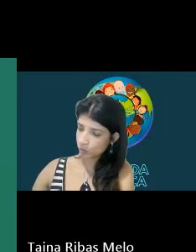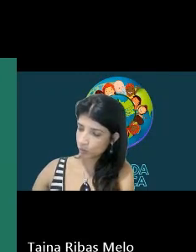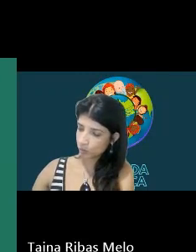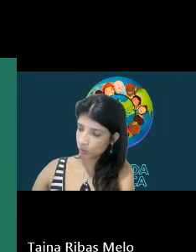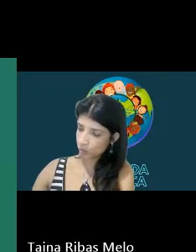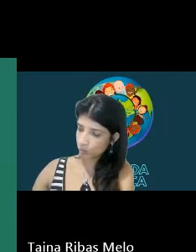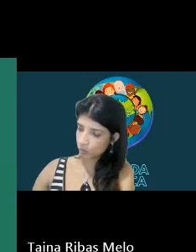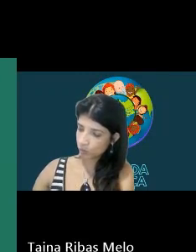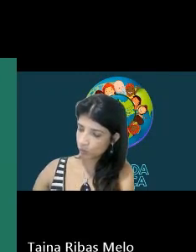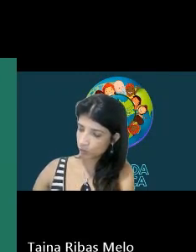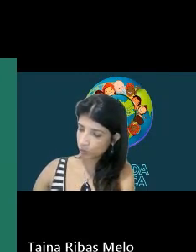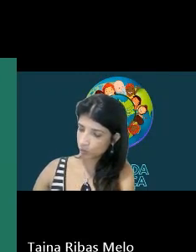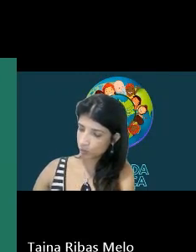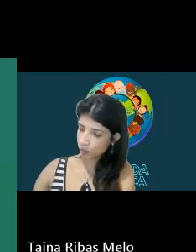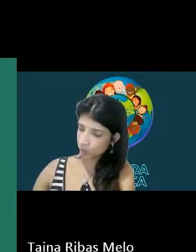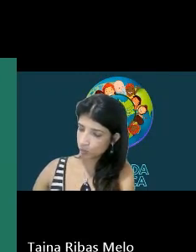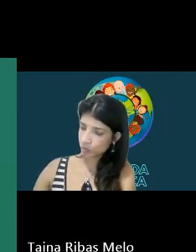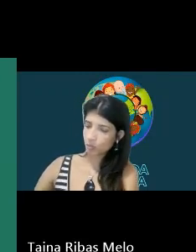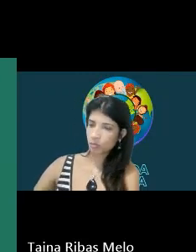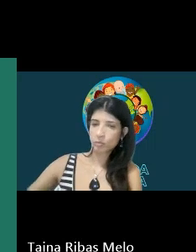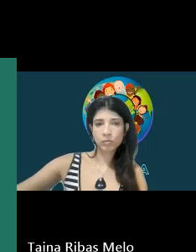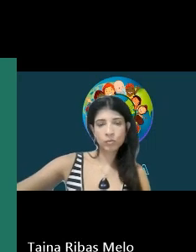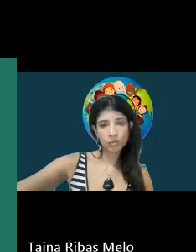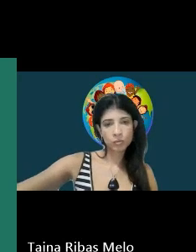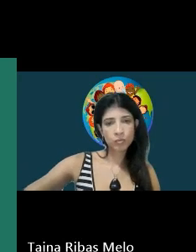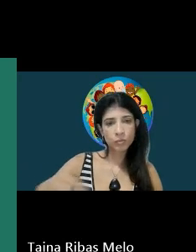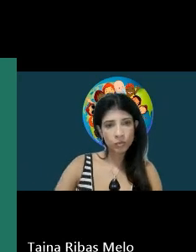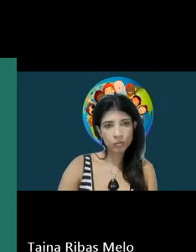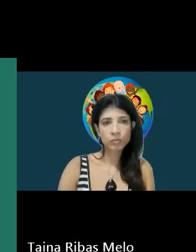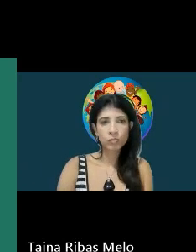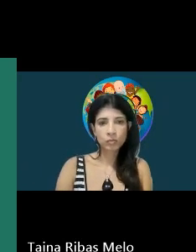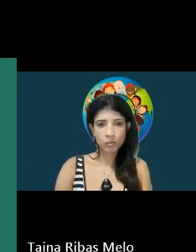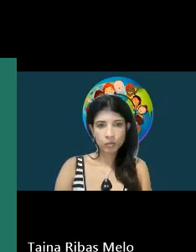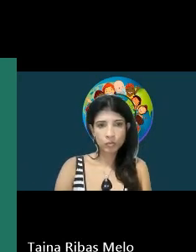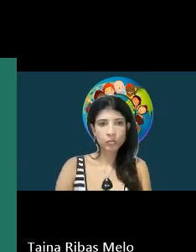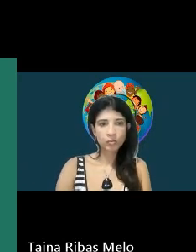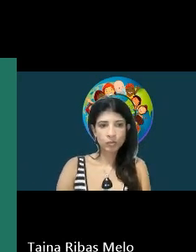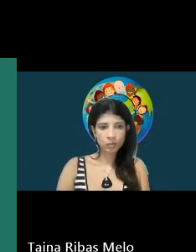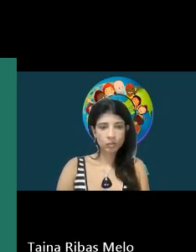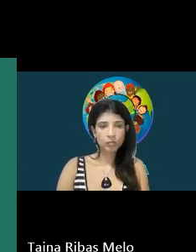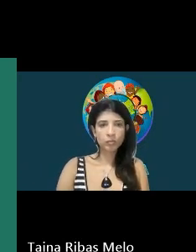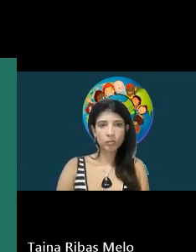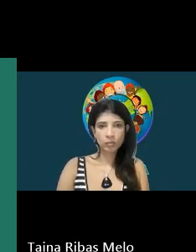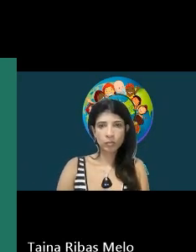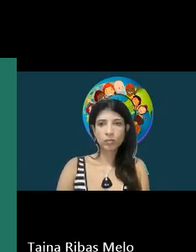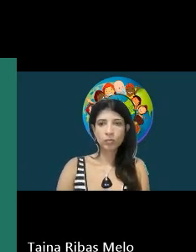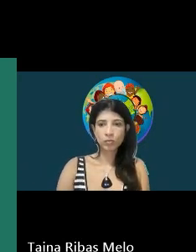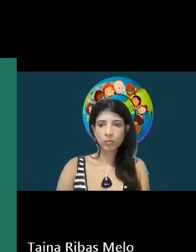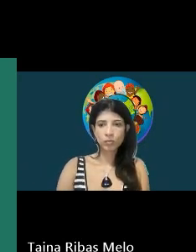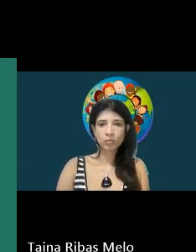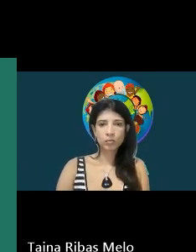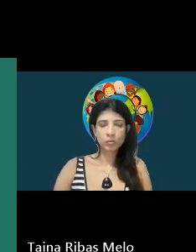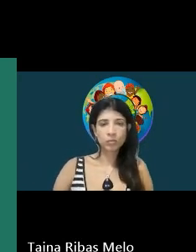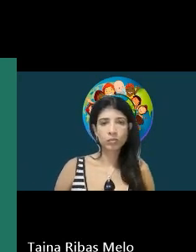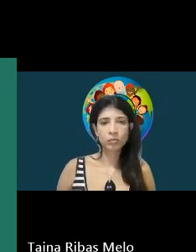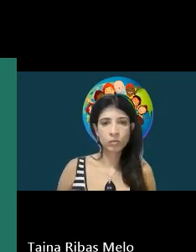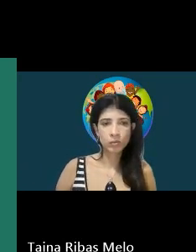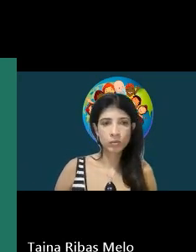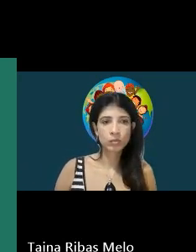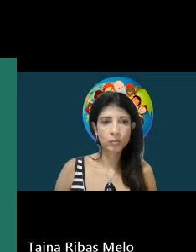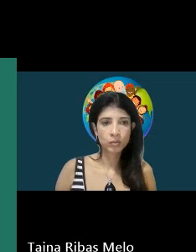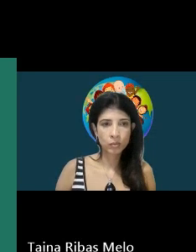Aqui é a versão brasileira, então. Elas foram 12 perguntas que foram definidas, e as 12 perguntas